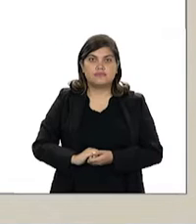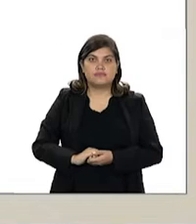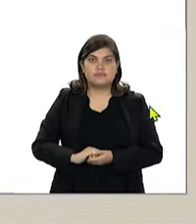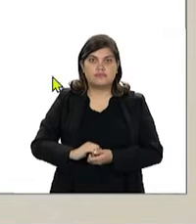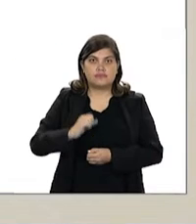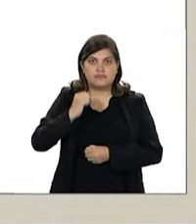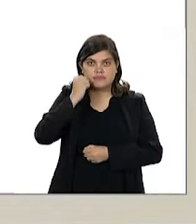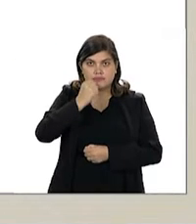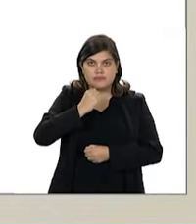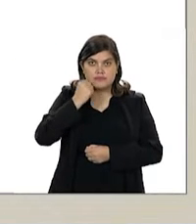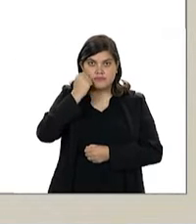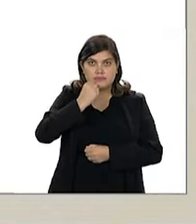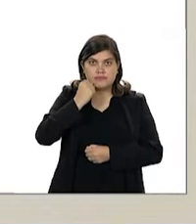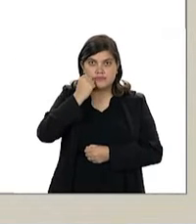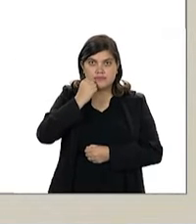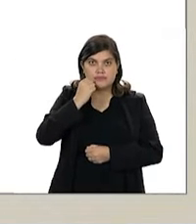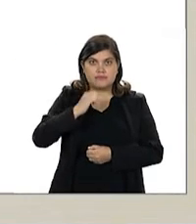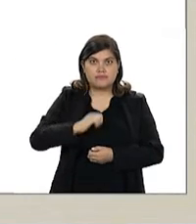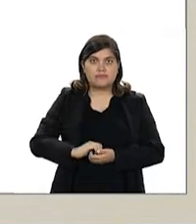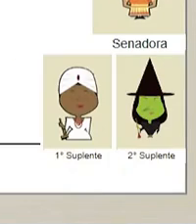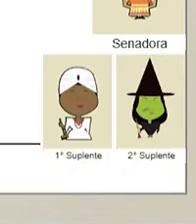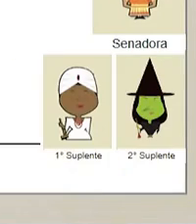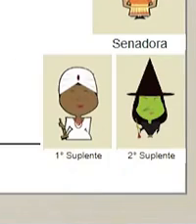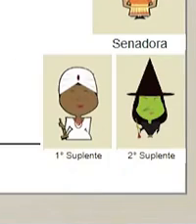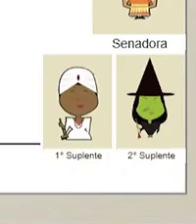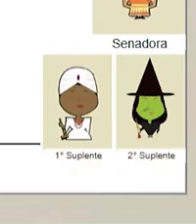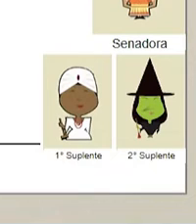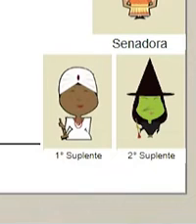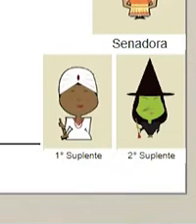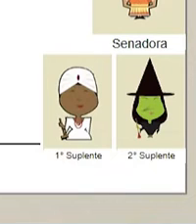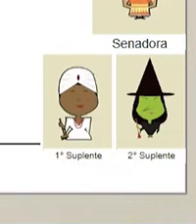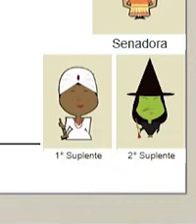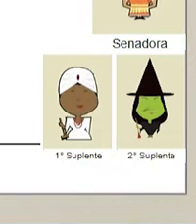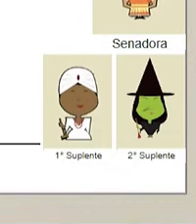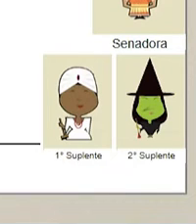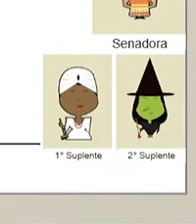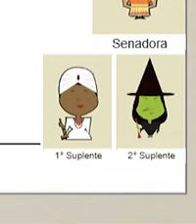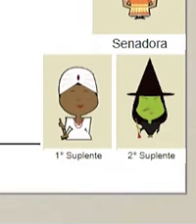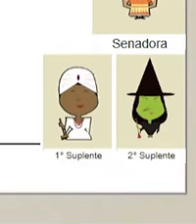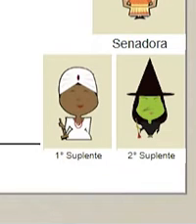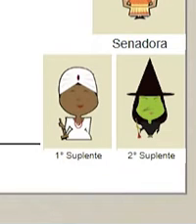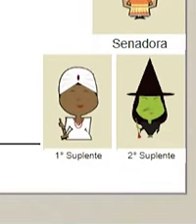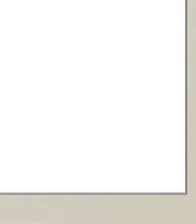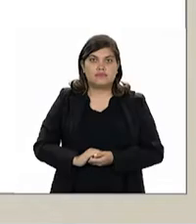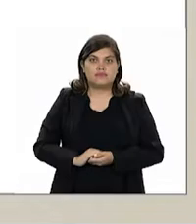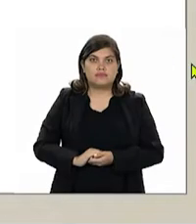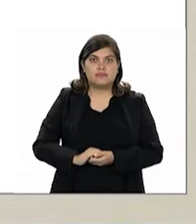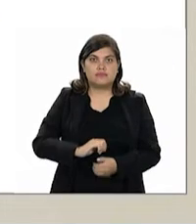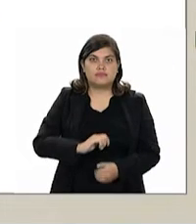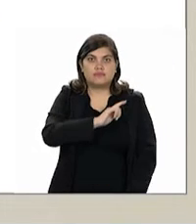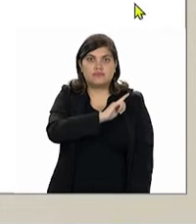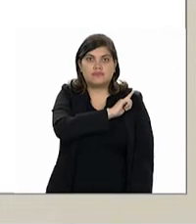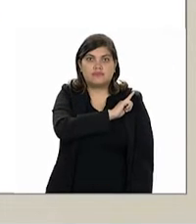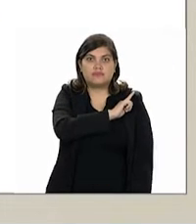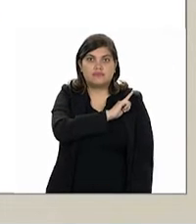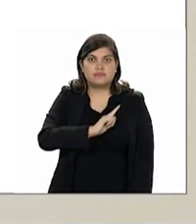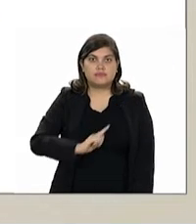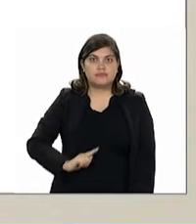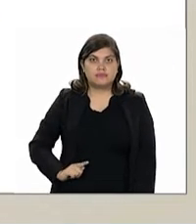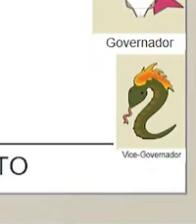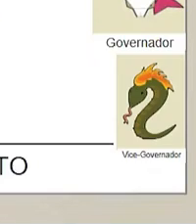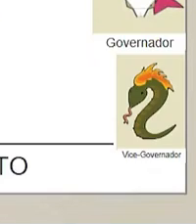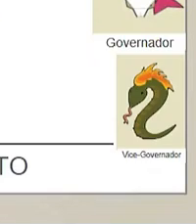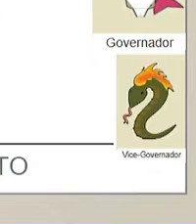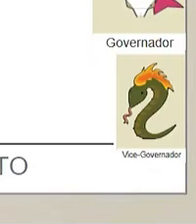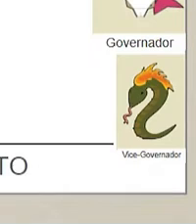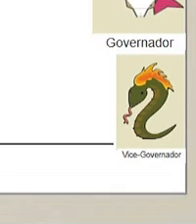eleitor vota para senador. São três números. O candidato e os suplentes aparecem na tela. O voto seguinte é para governador com